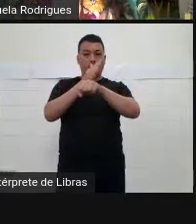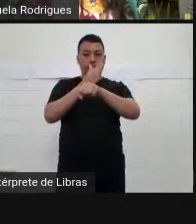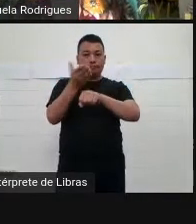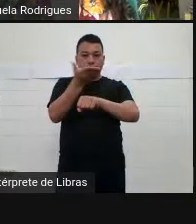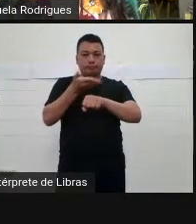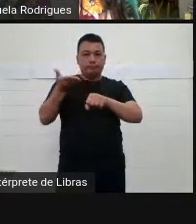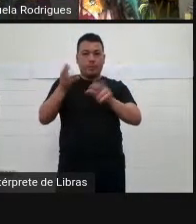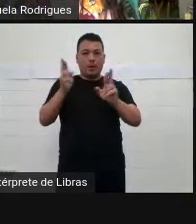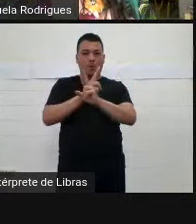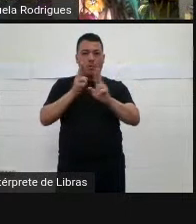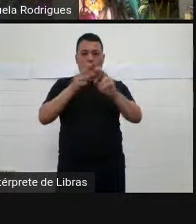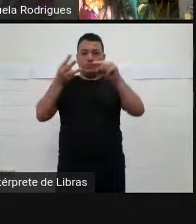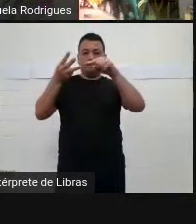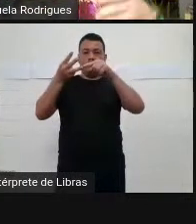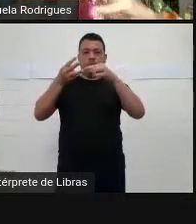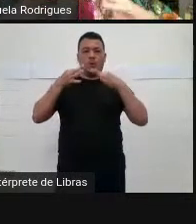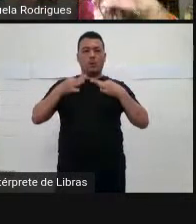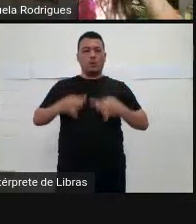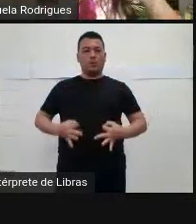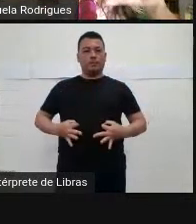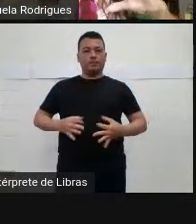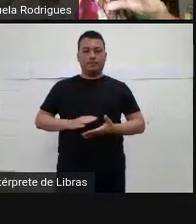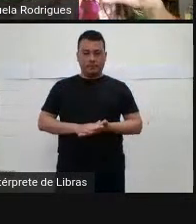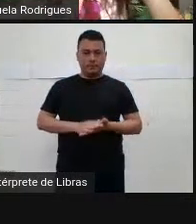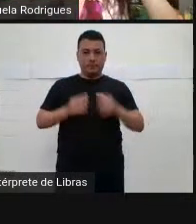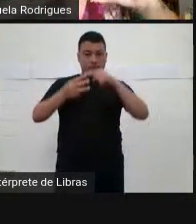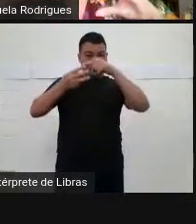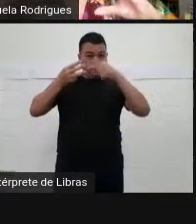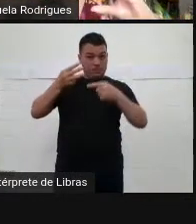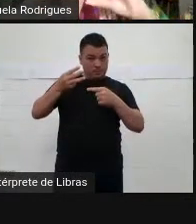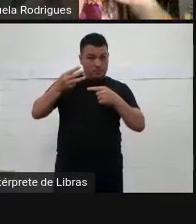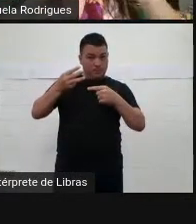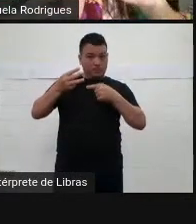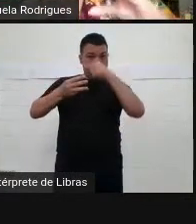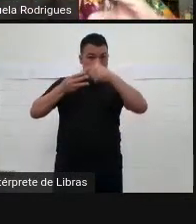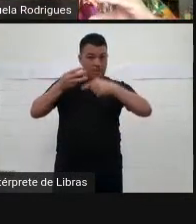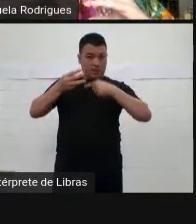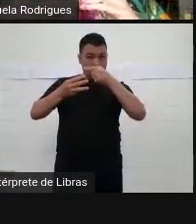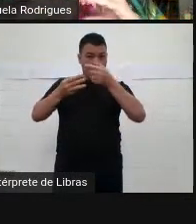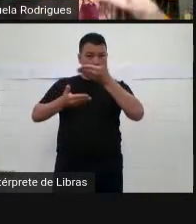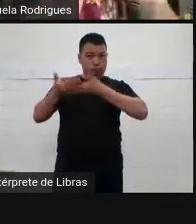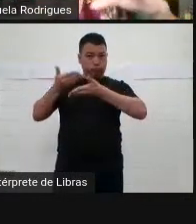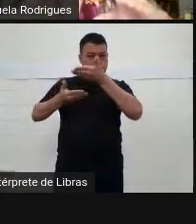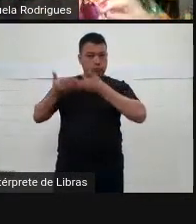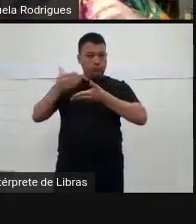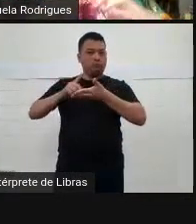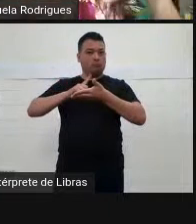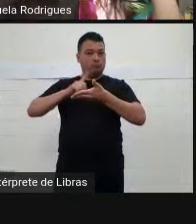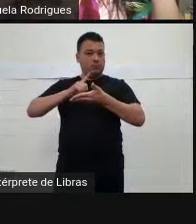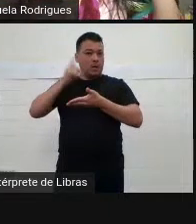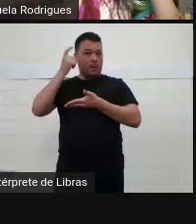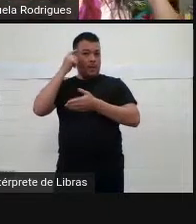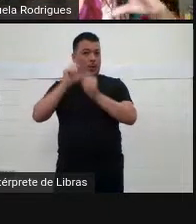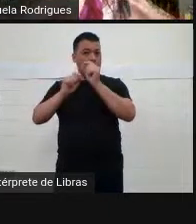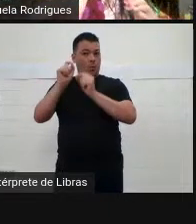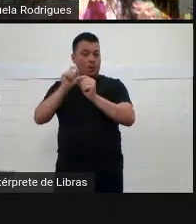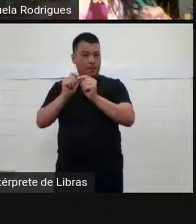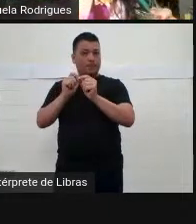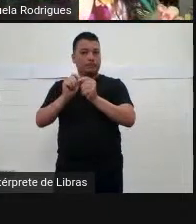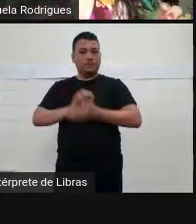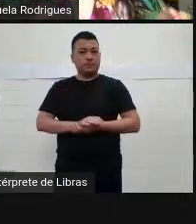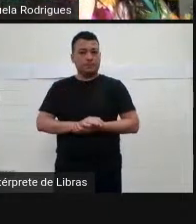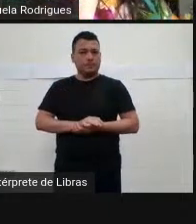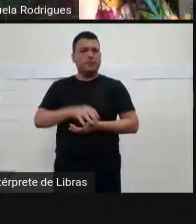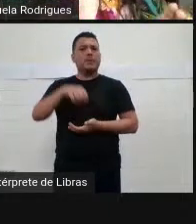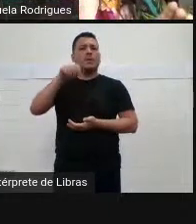e comportamentos, ok? Então, essa dinâmica vai pensar quem